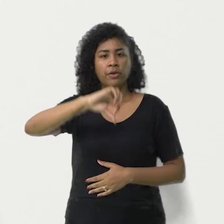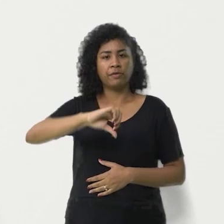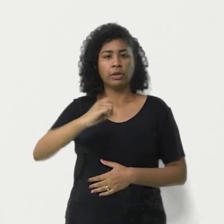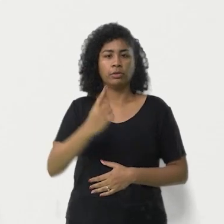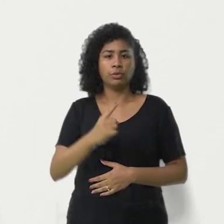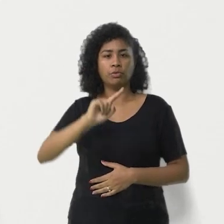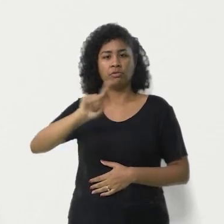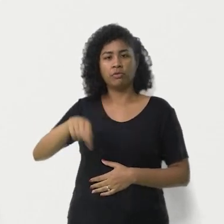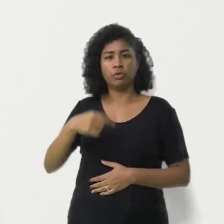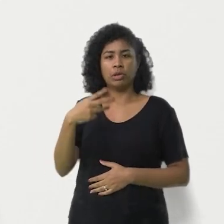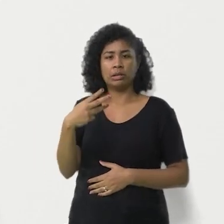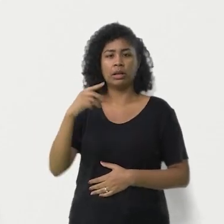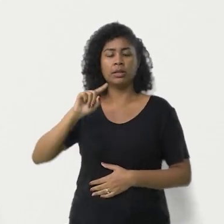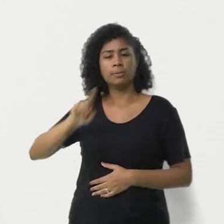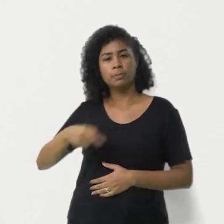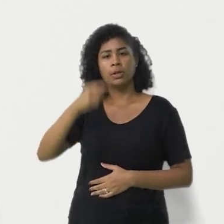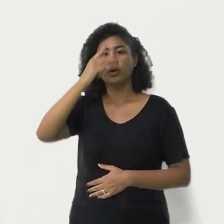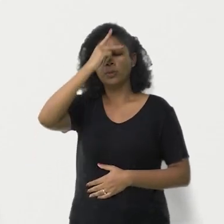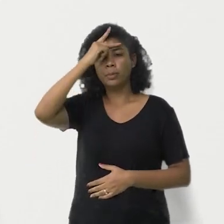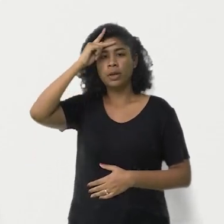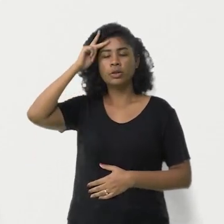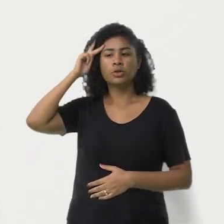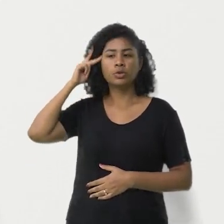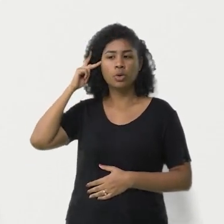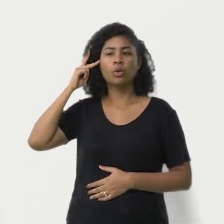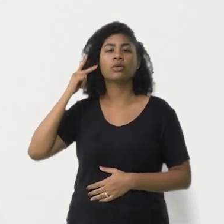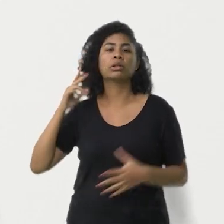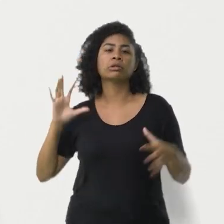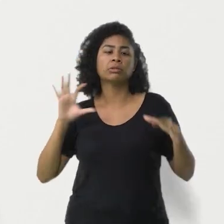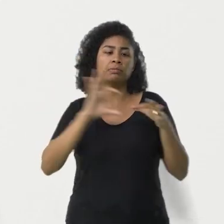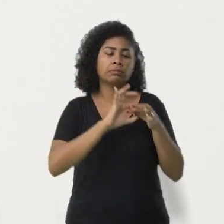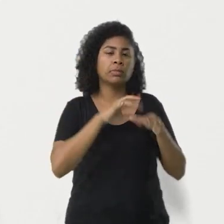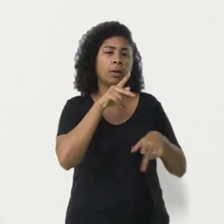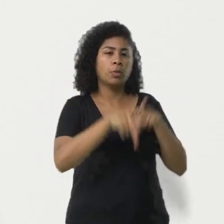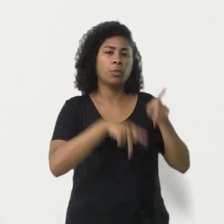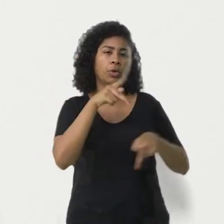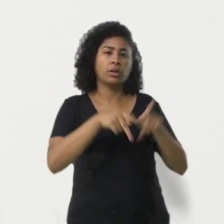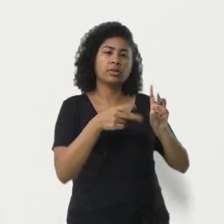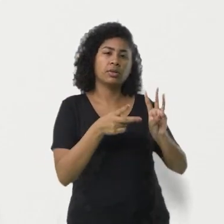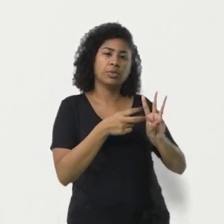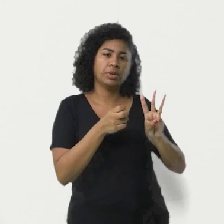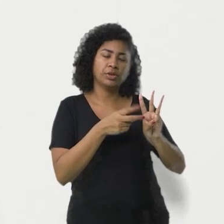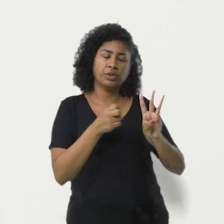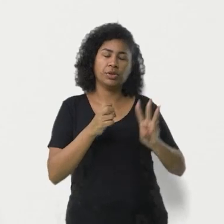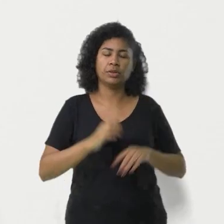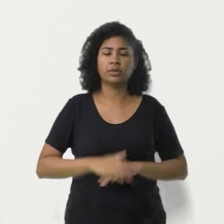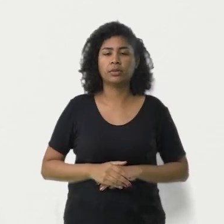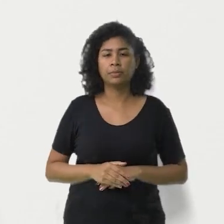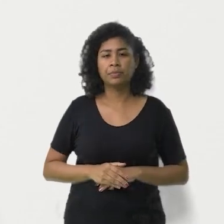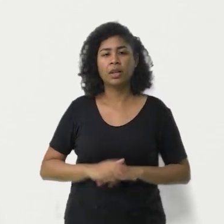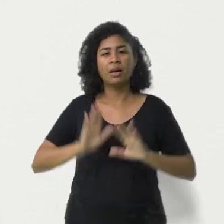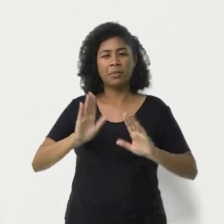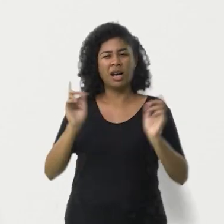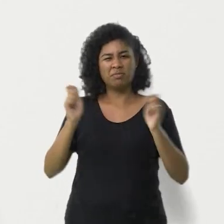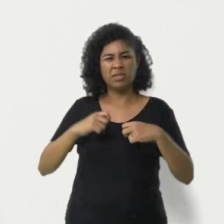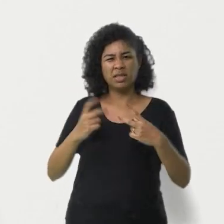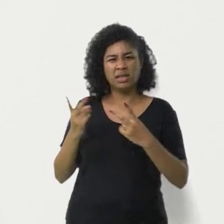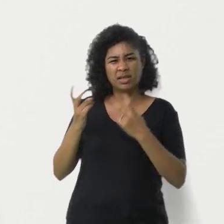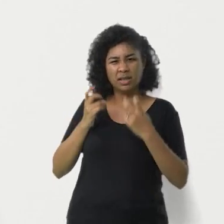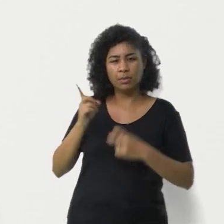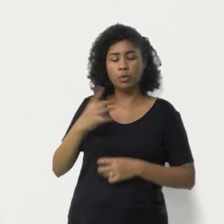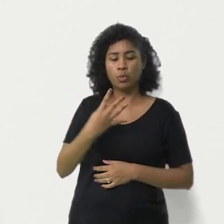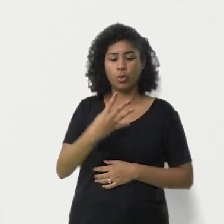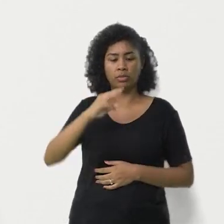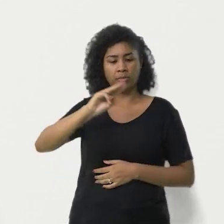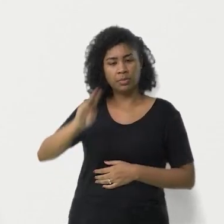91,3 mil habitantes que vai estar ligado aos povos indígenas. Agora, tendo essa quantidade aí de 4